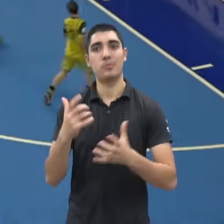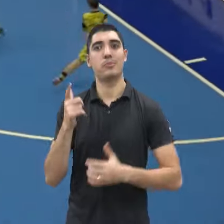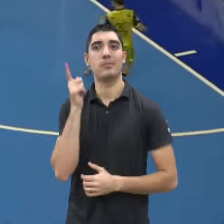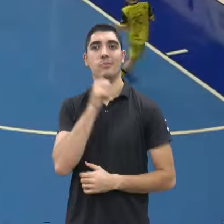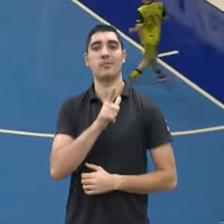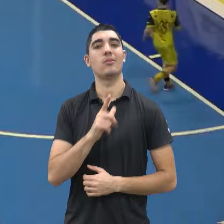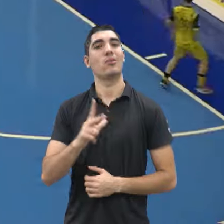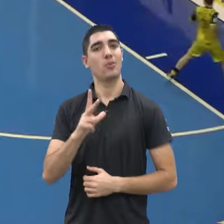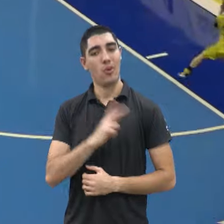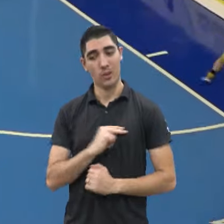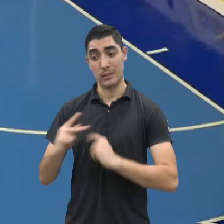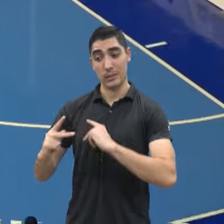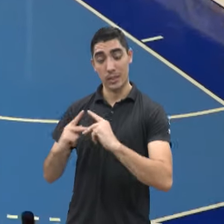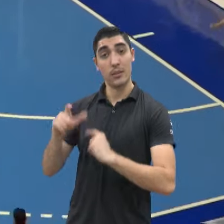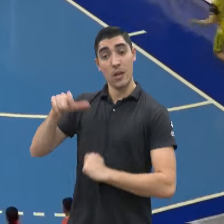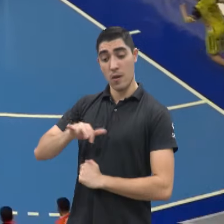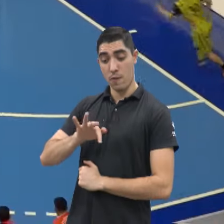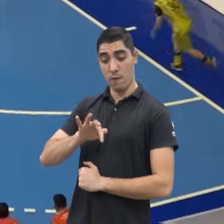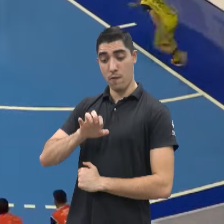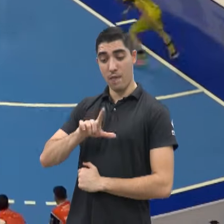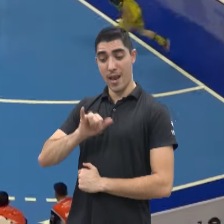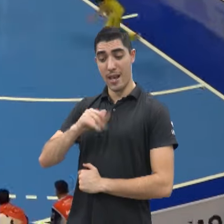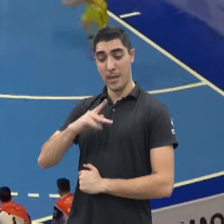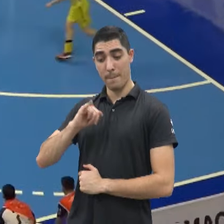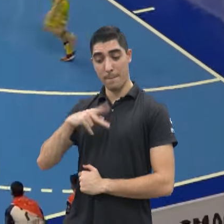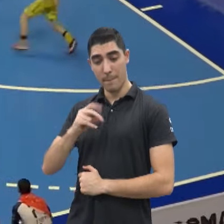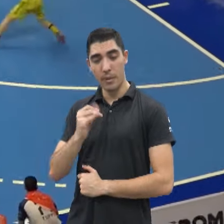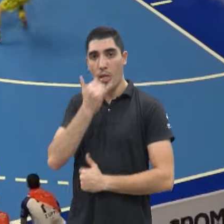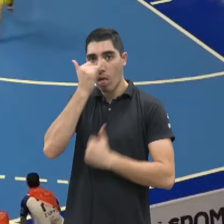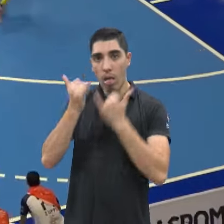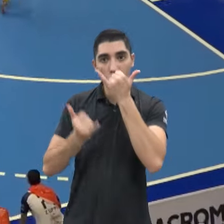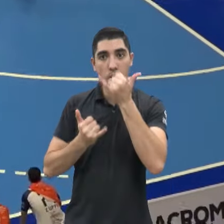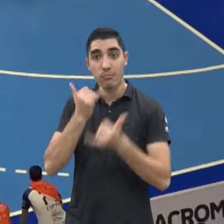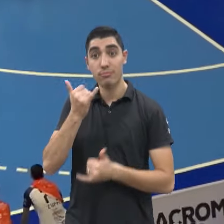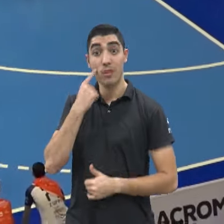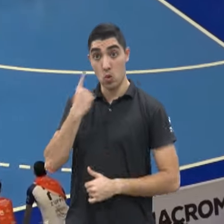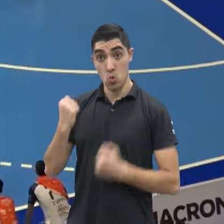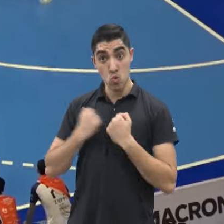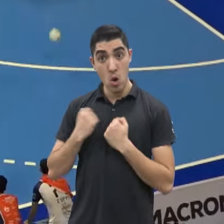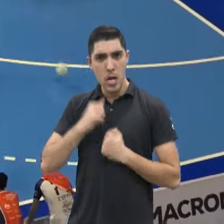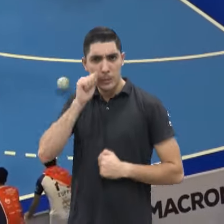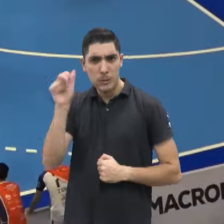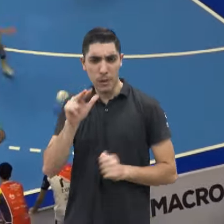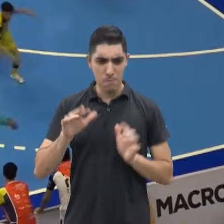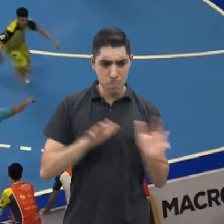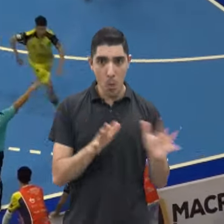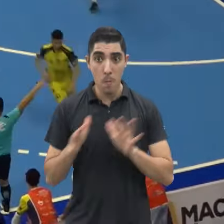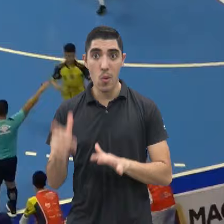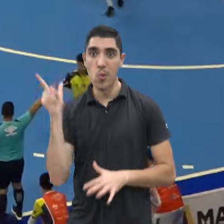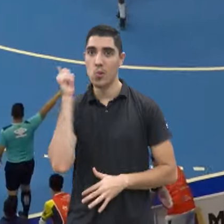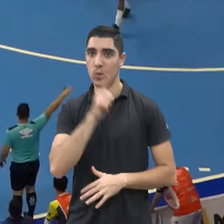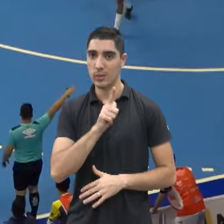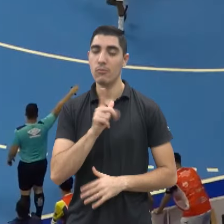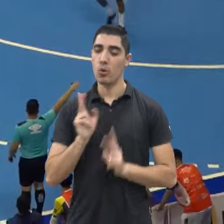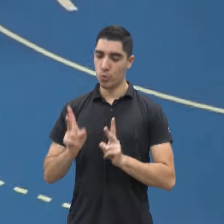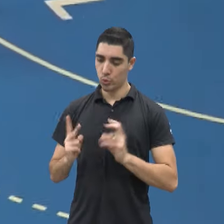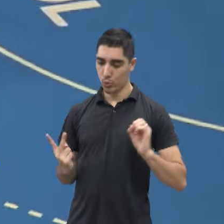Sucessão de erros do Felipinho e Murilo Gazizi esperto, fez duas defesas para salvar o São José, segue 2 a